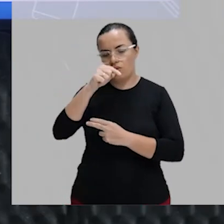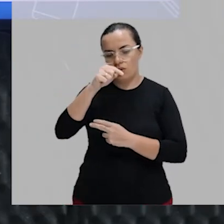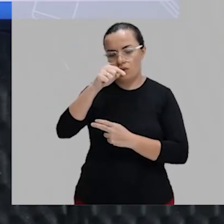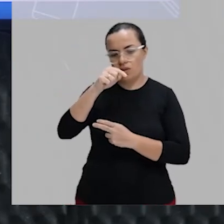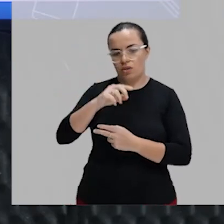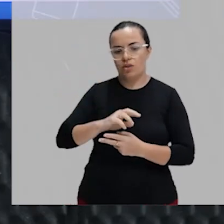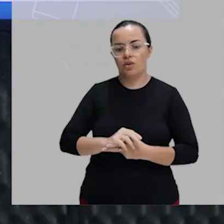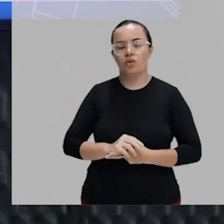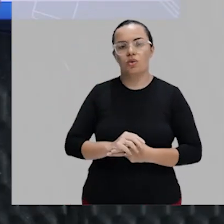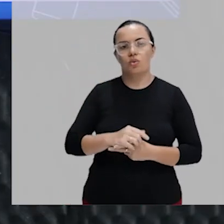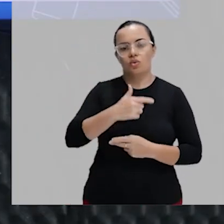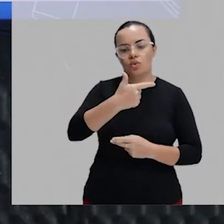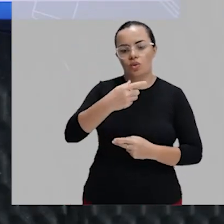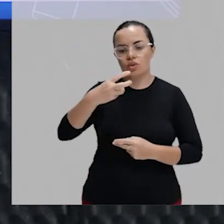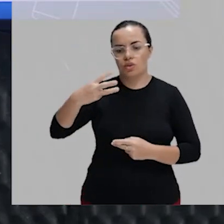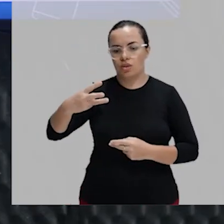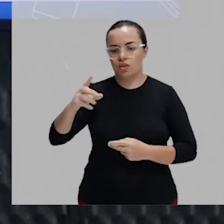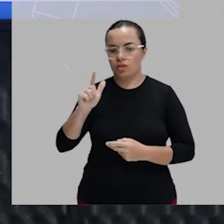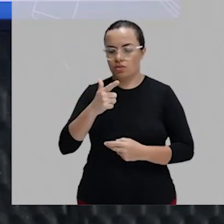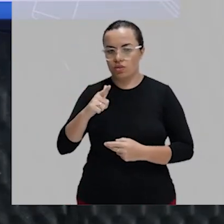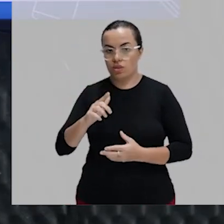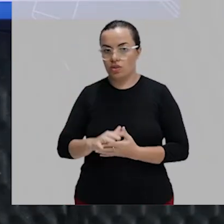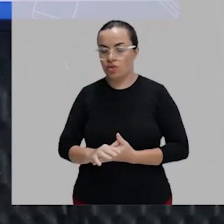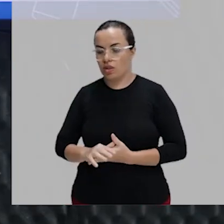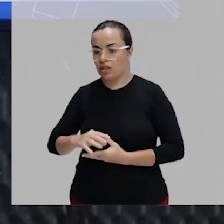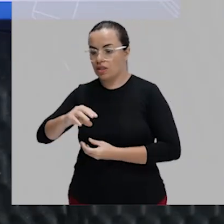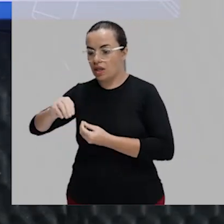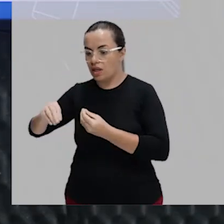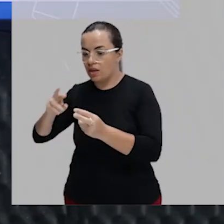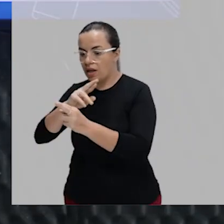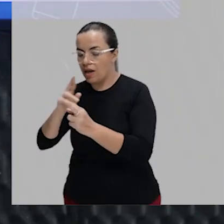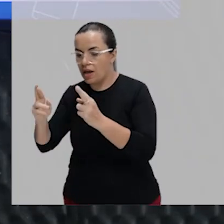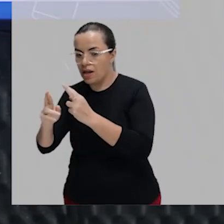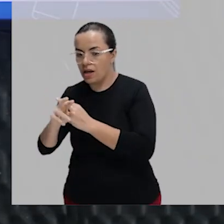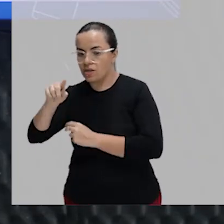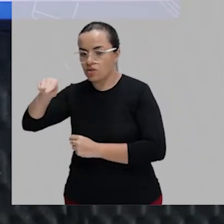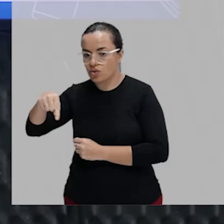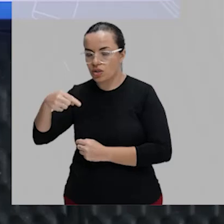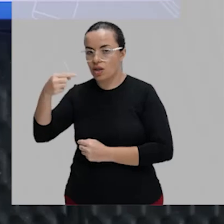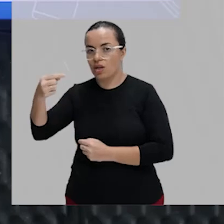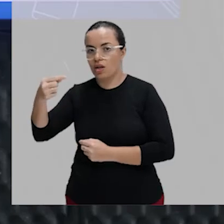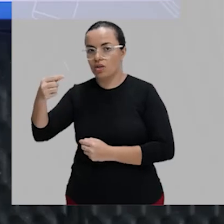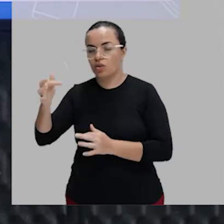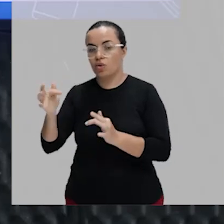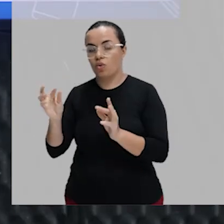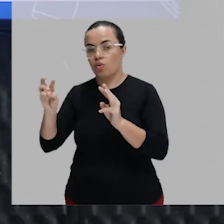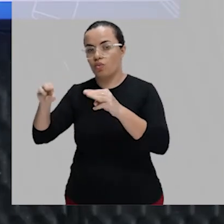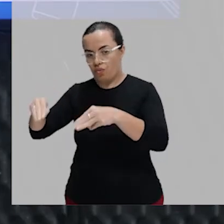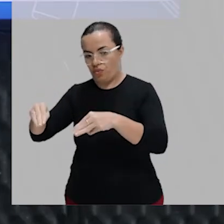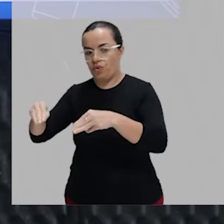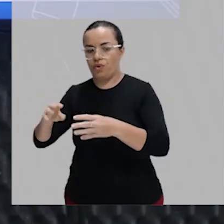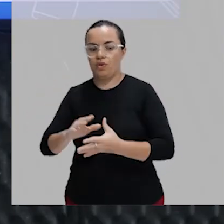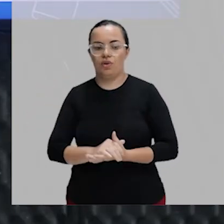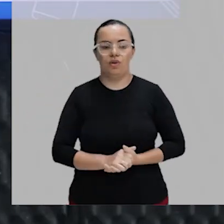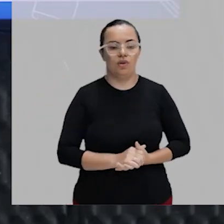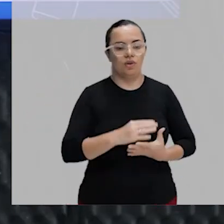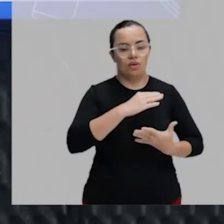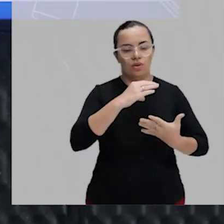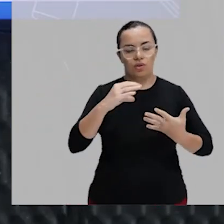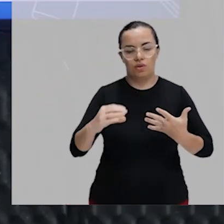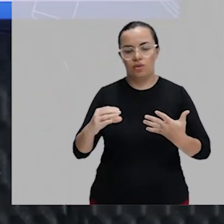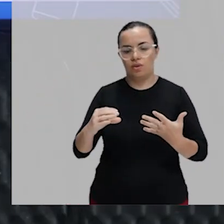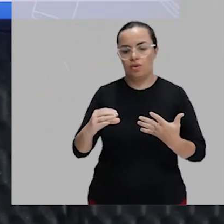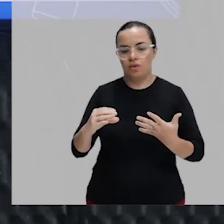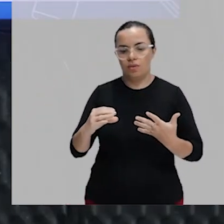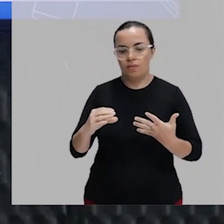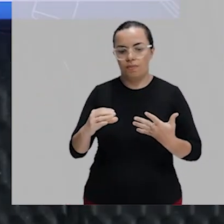a produção do produto final. Ok? Então vamos lá, letra C. Se tiver uma perda da função